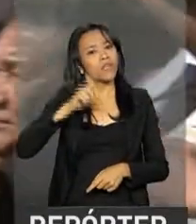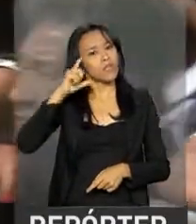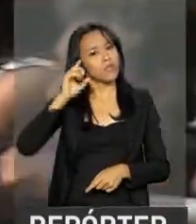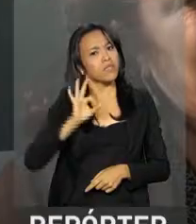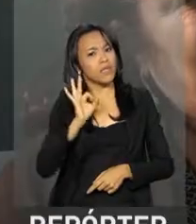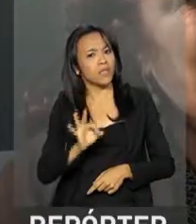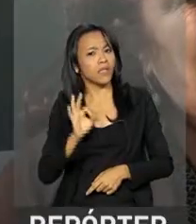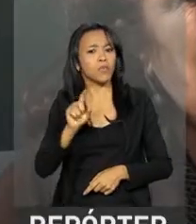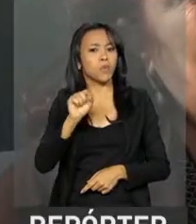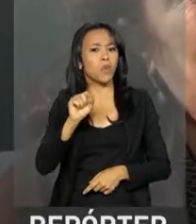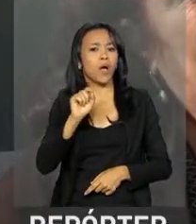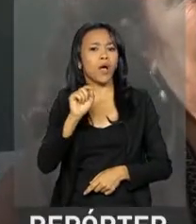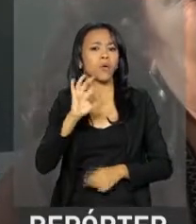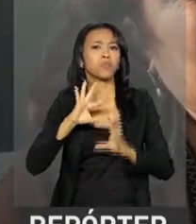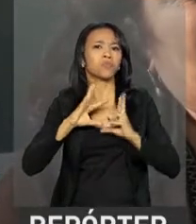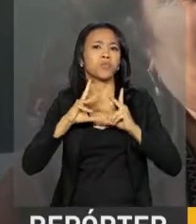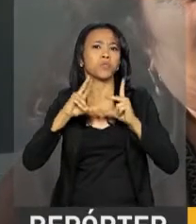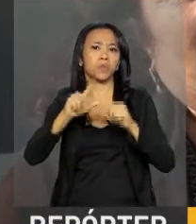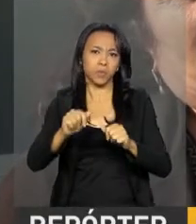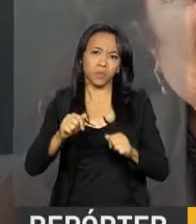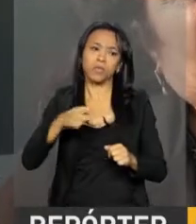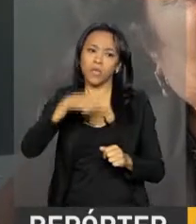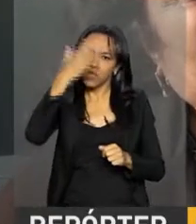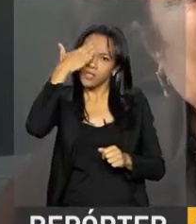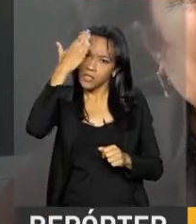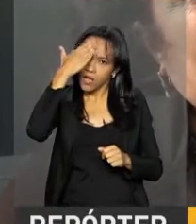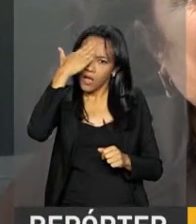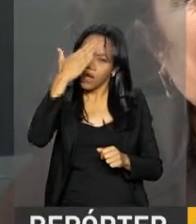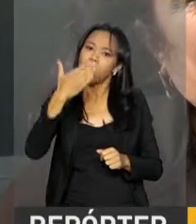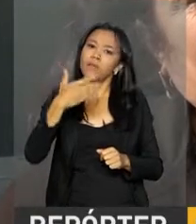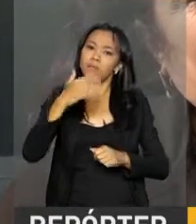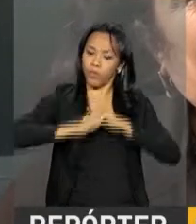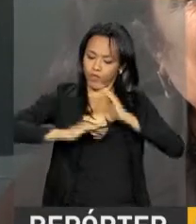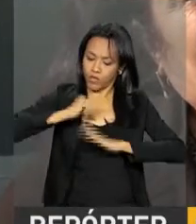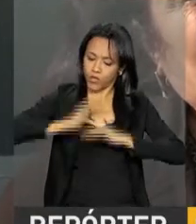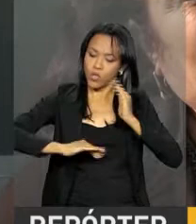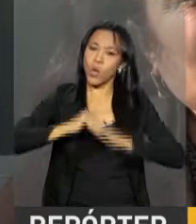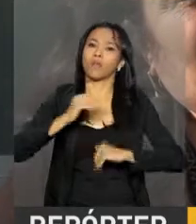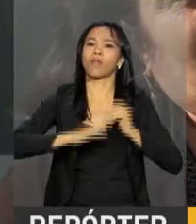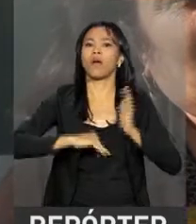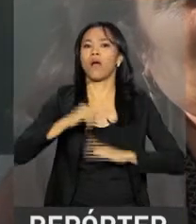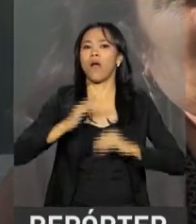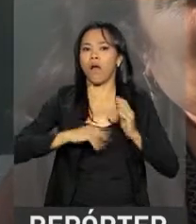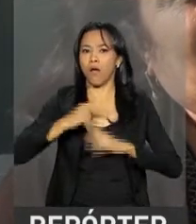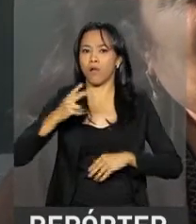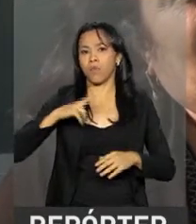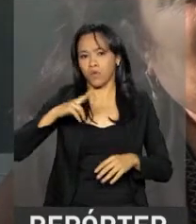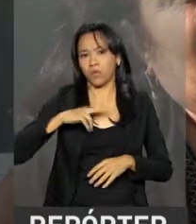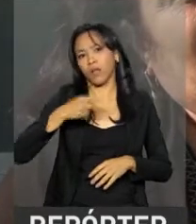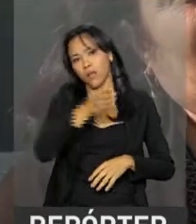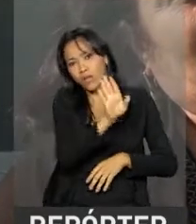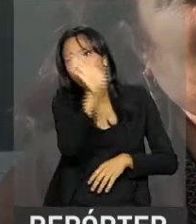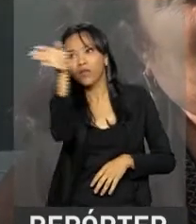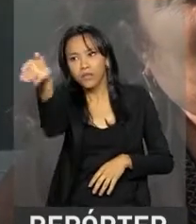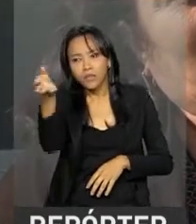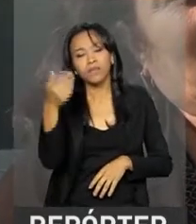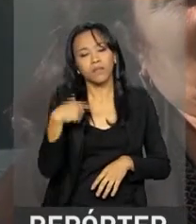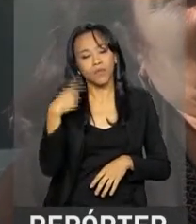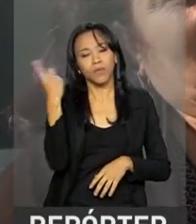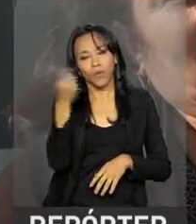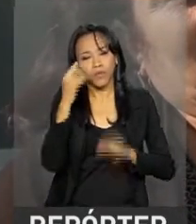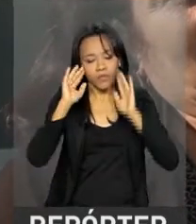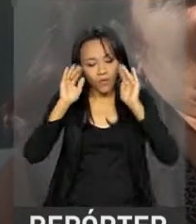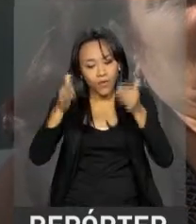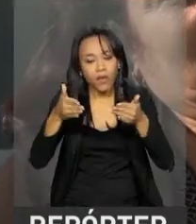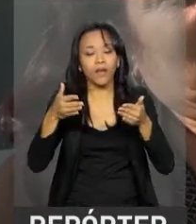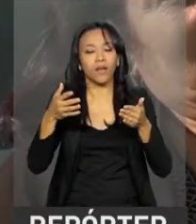gente quer, qual o propósito de tudo isso. Ele também está seguindo um propósito profissional, um propósito pessoal, então é nisso que a gente tem que focar